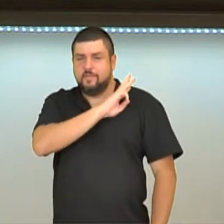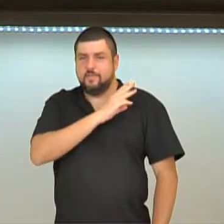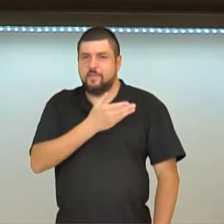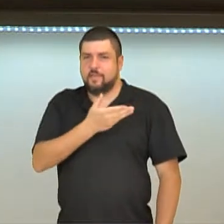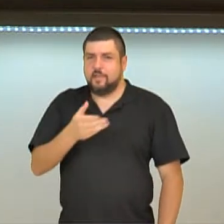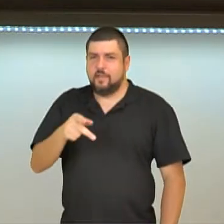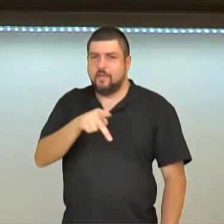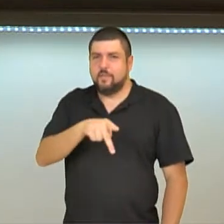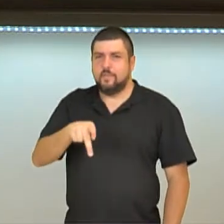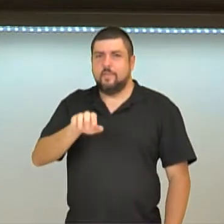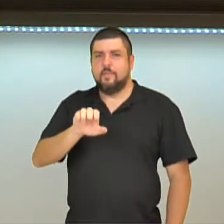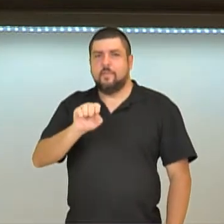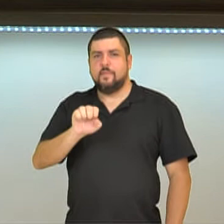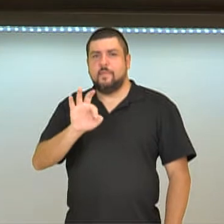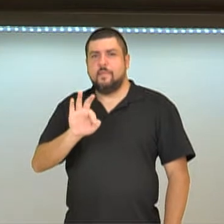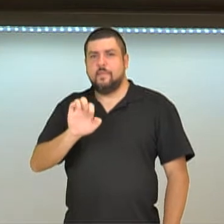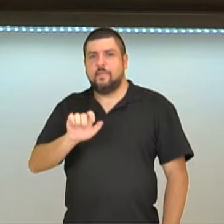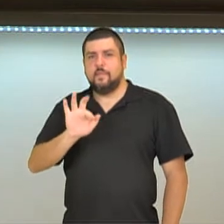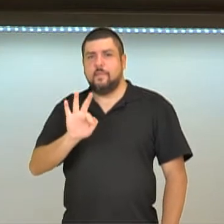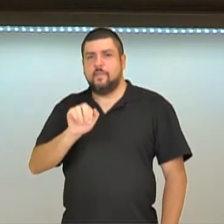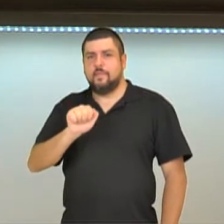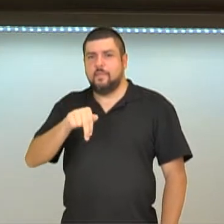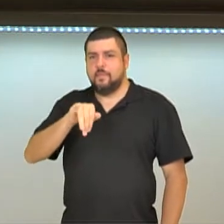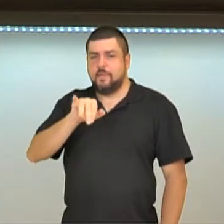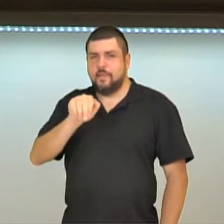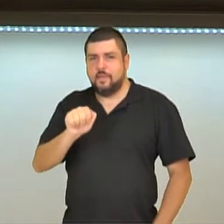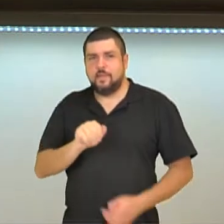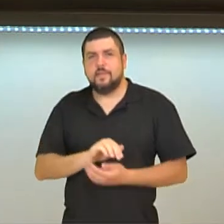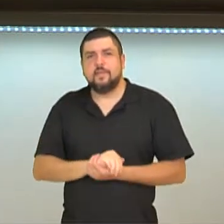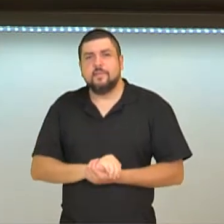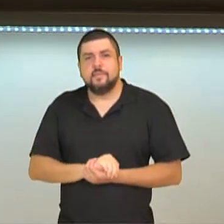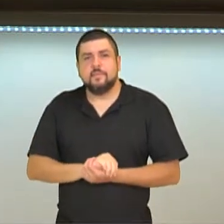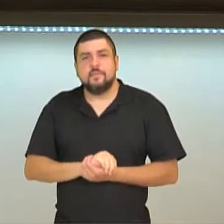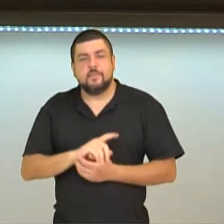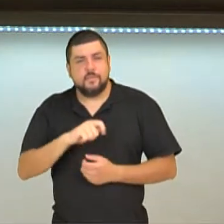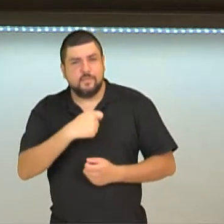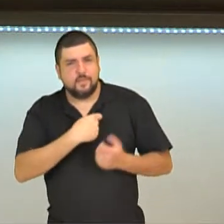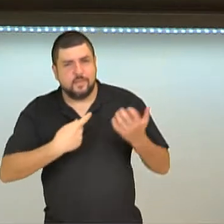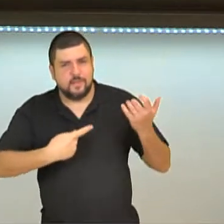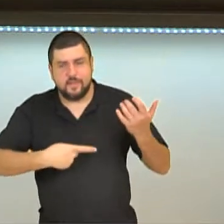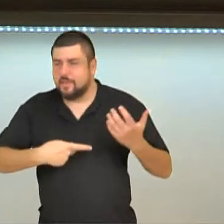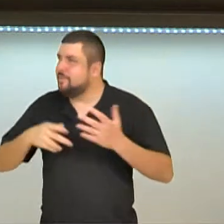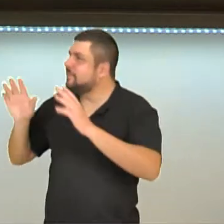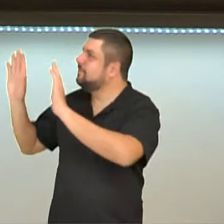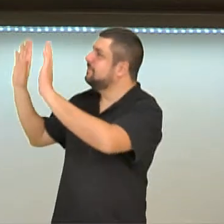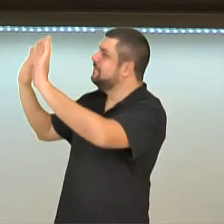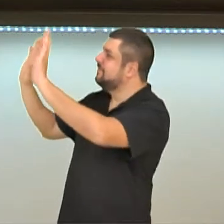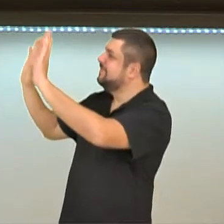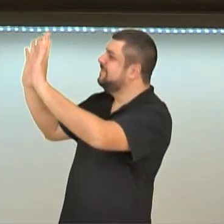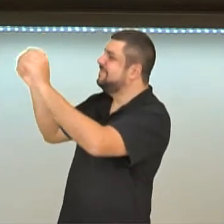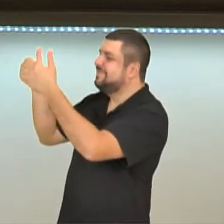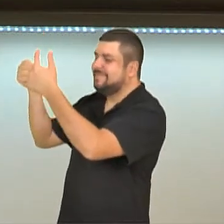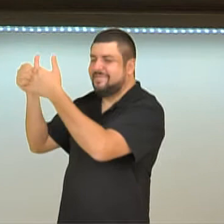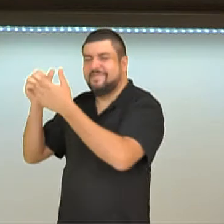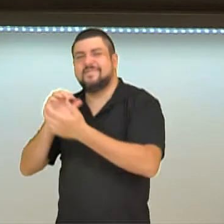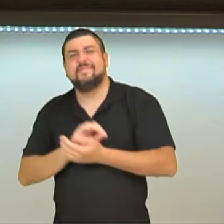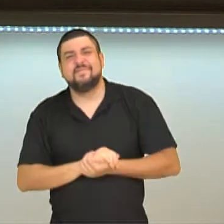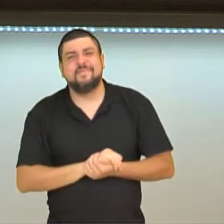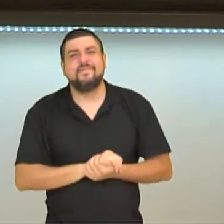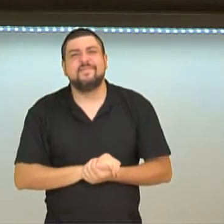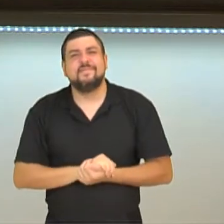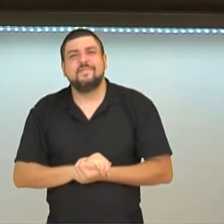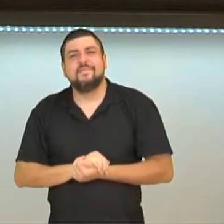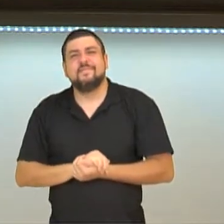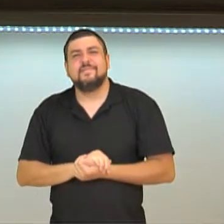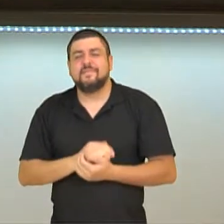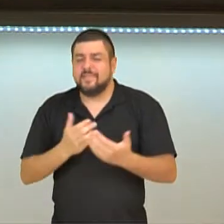professora Estefânia. Mas antes, vamos dar um oi para o Paulo. Oi, Paulo, tudo bem? Seja bem-vindo. Vamos